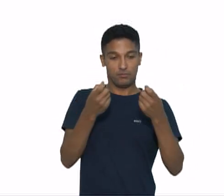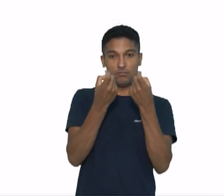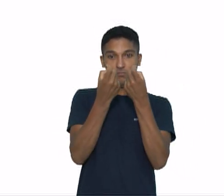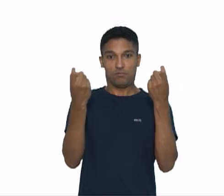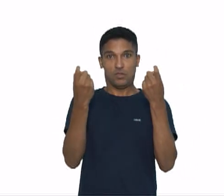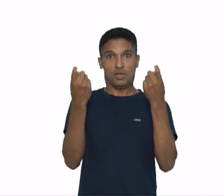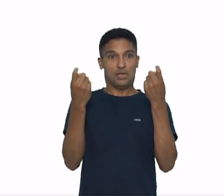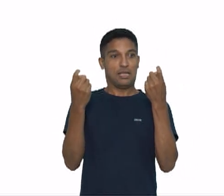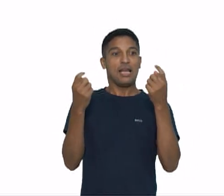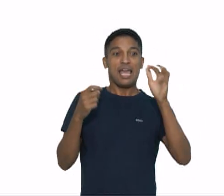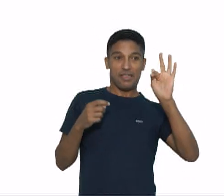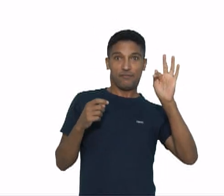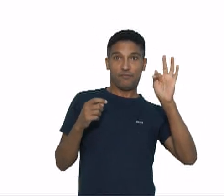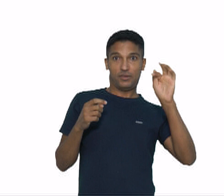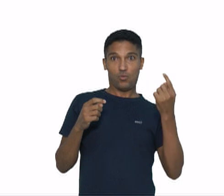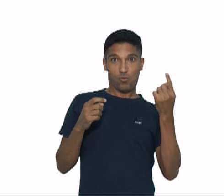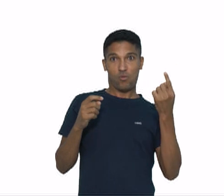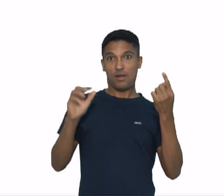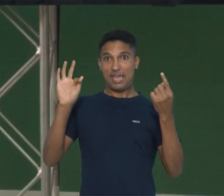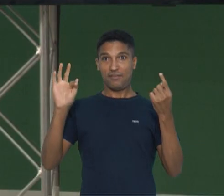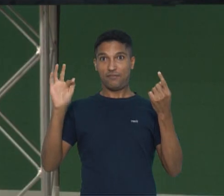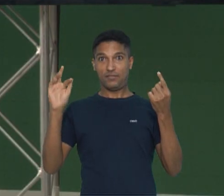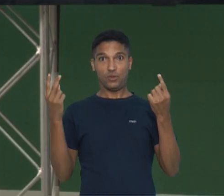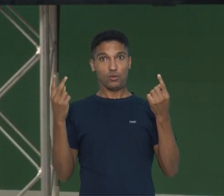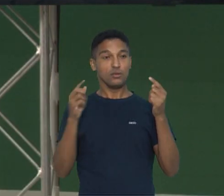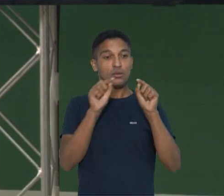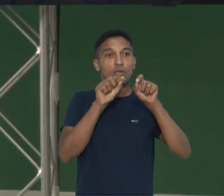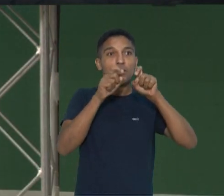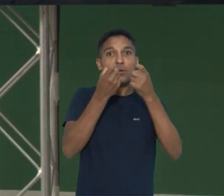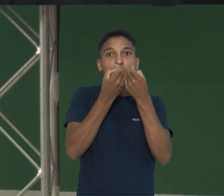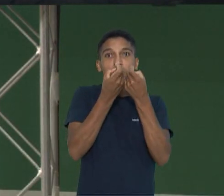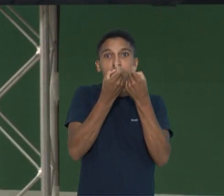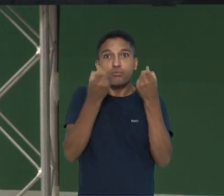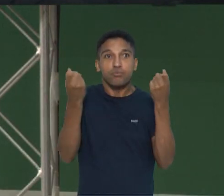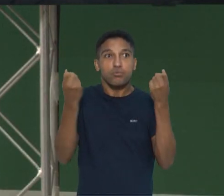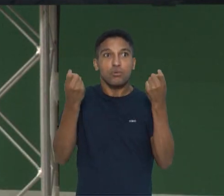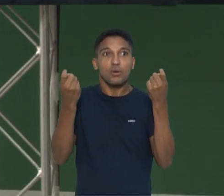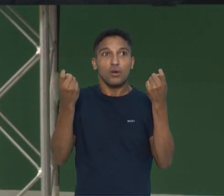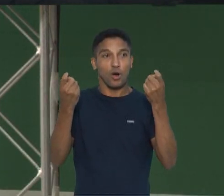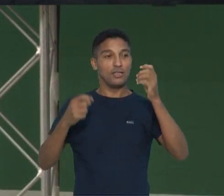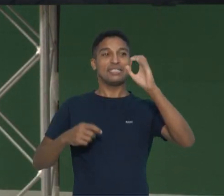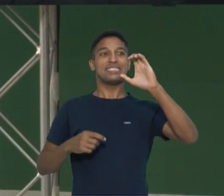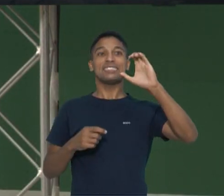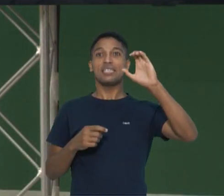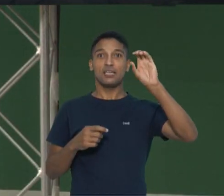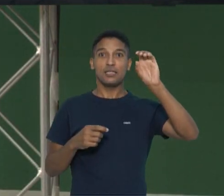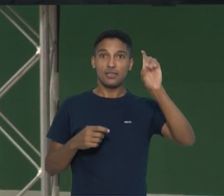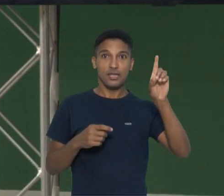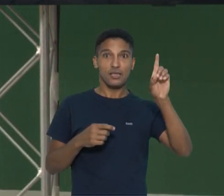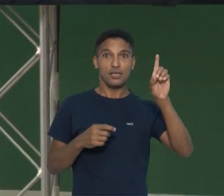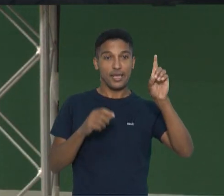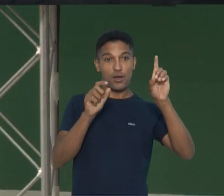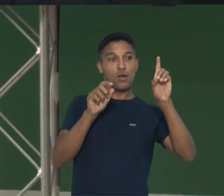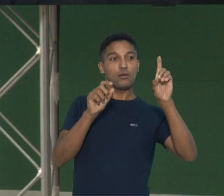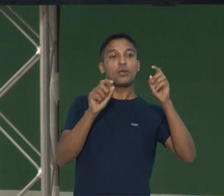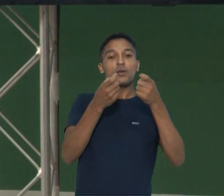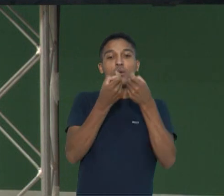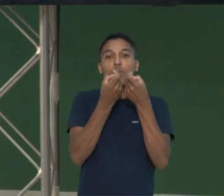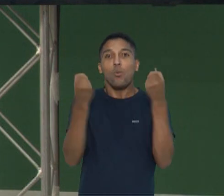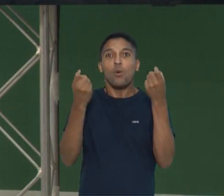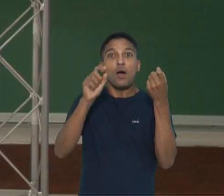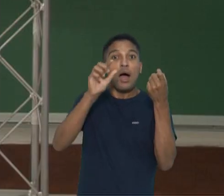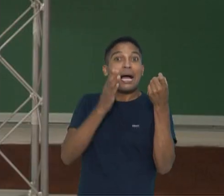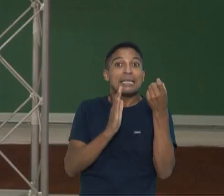3, 0, 3, 0, sabendo que CD é igual a 4. Lembre-se que CD é o eixo imaginário. Então,